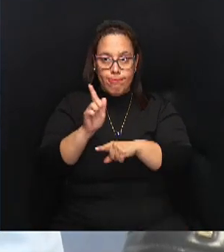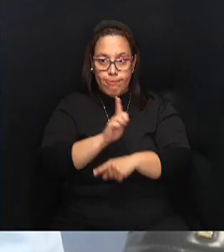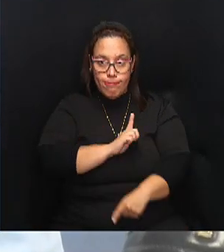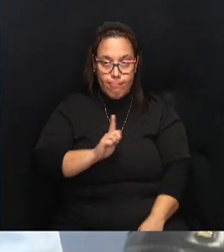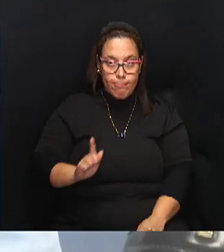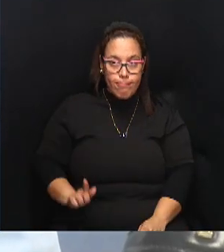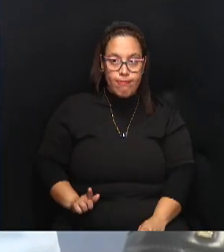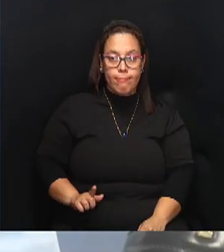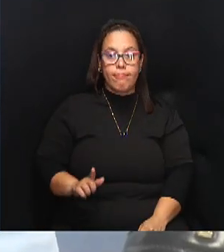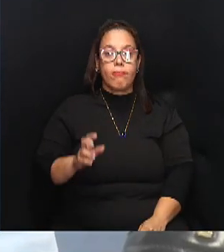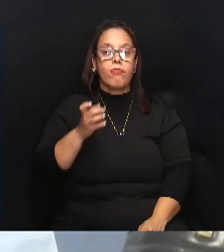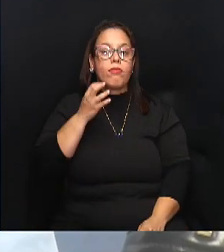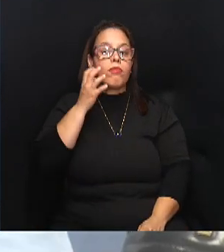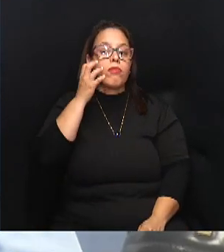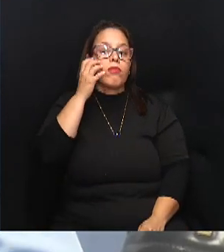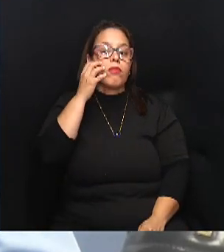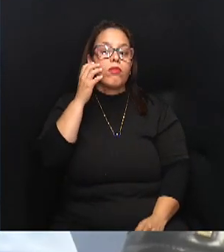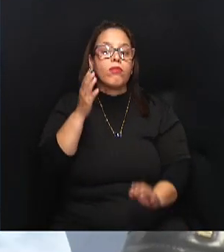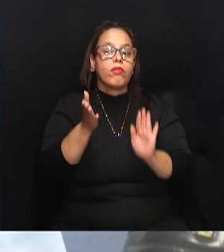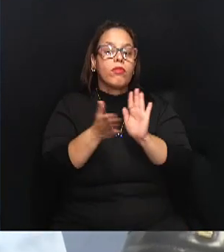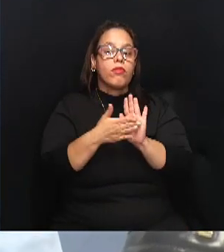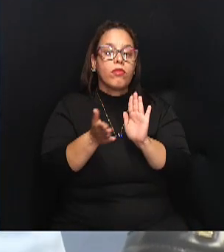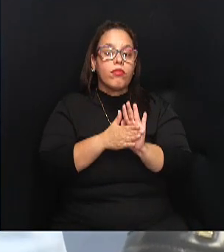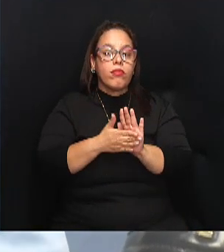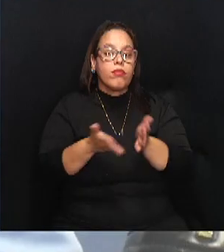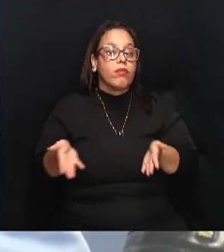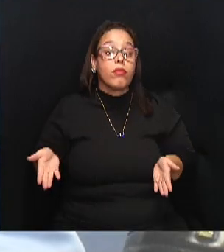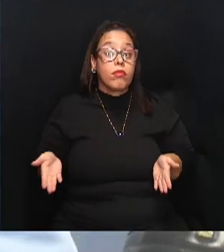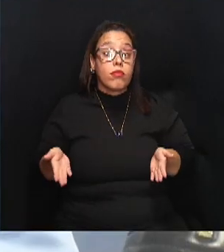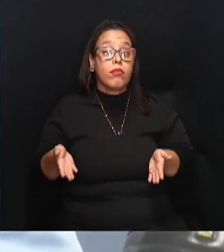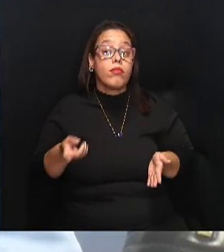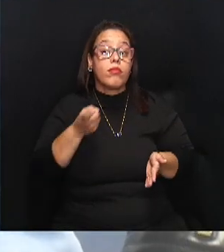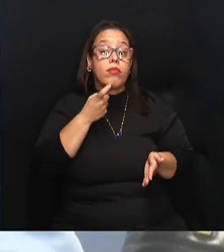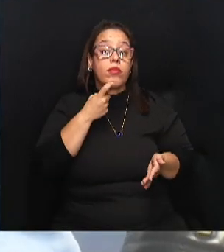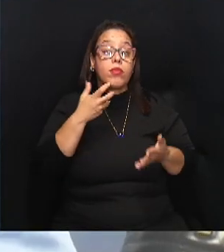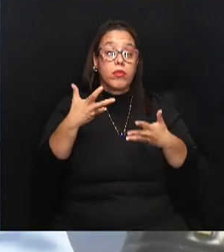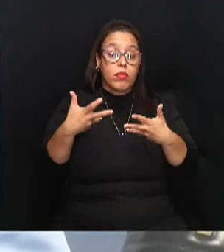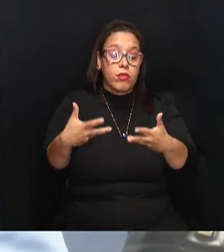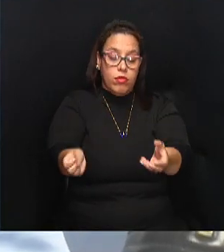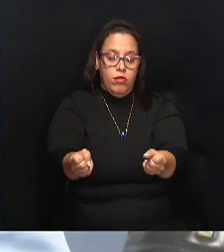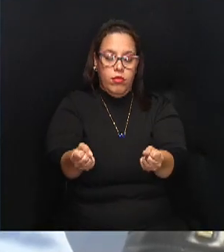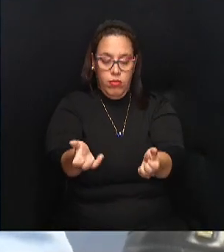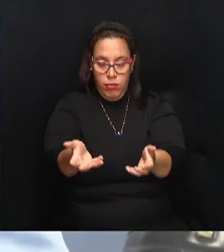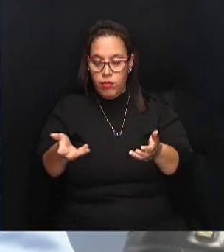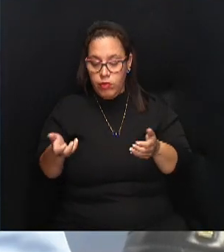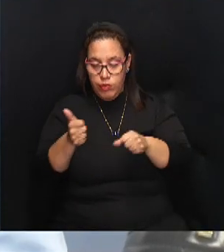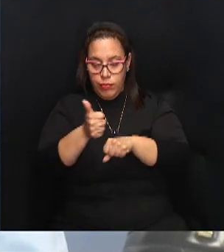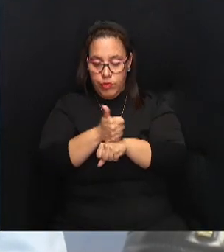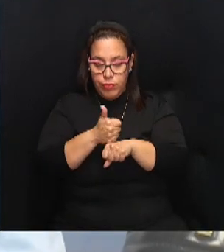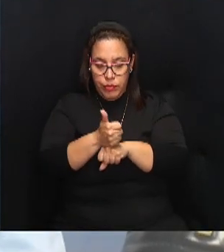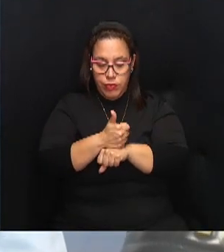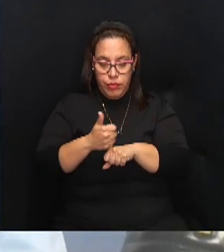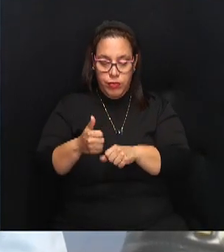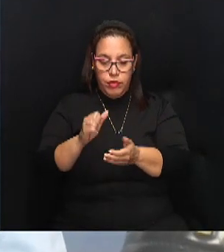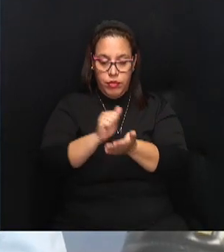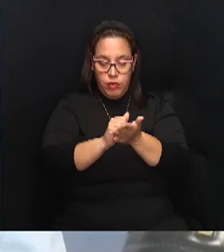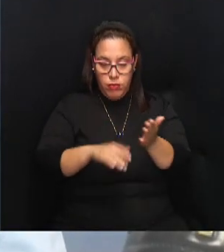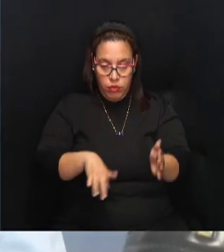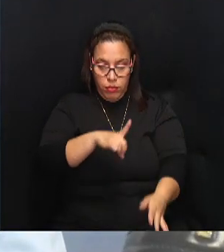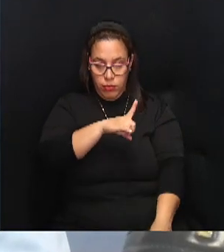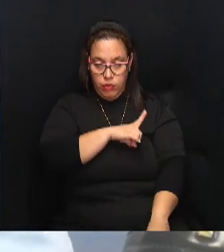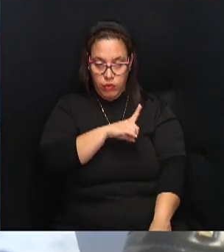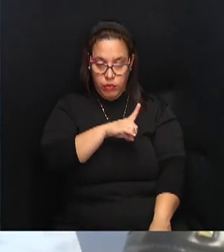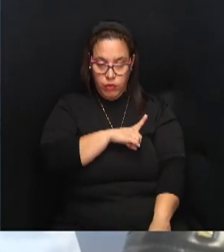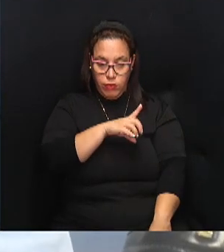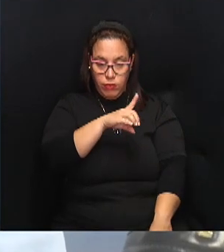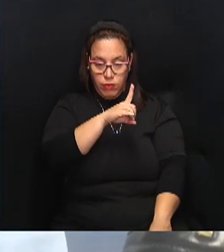governador Tarcísio, para tentar demonstrar que a cidade de Campinas está apta, está querendo a atividade delegada dos policiais militares